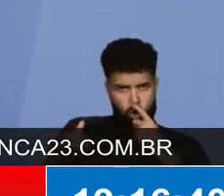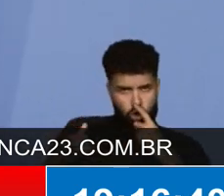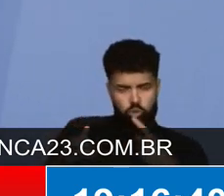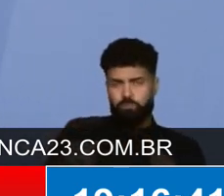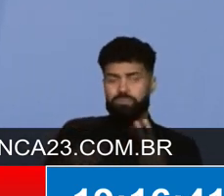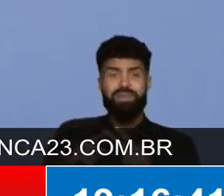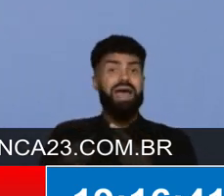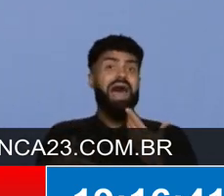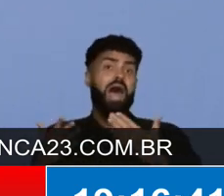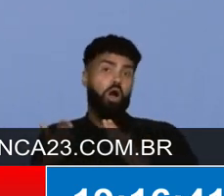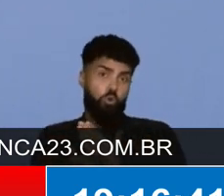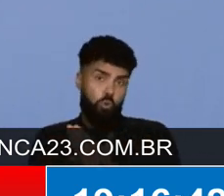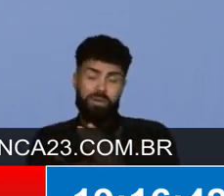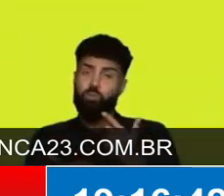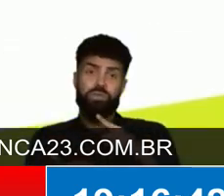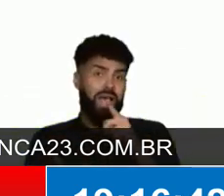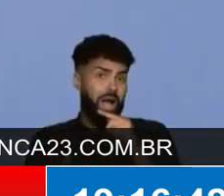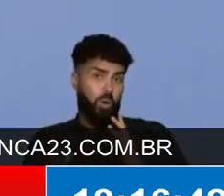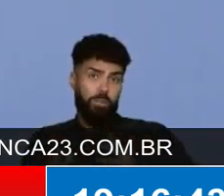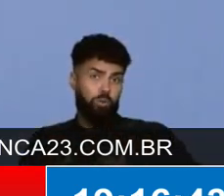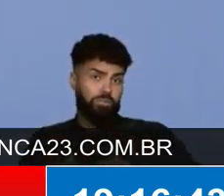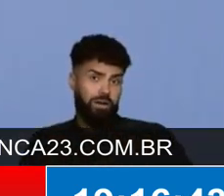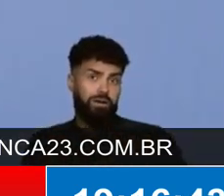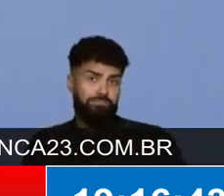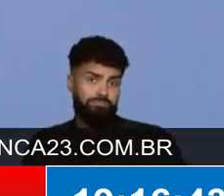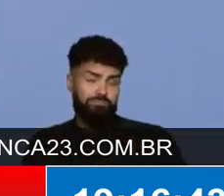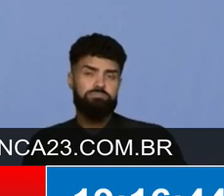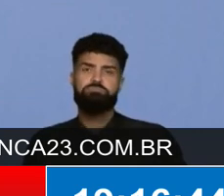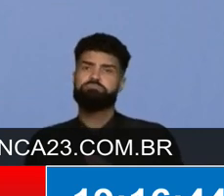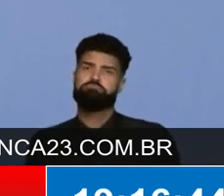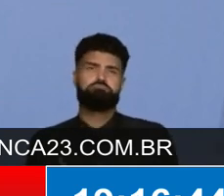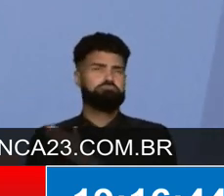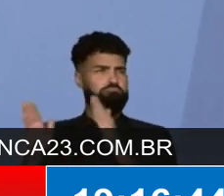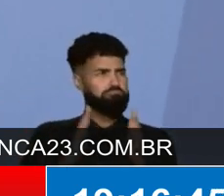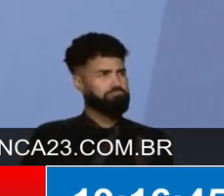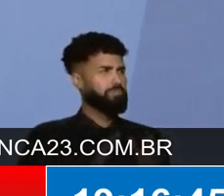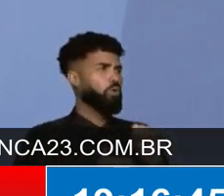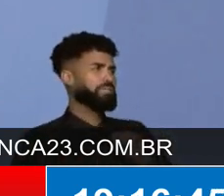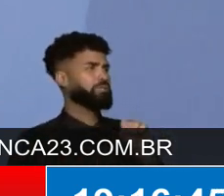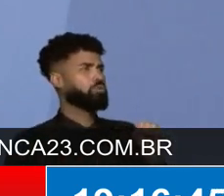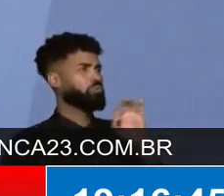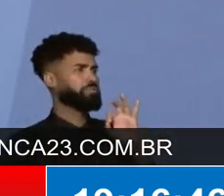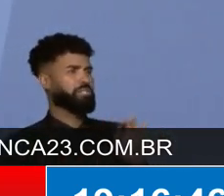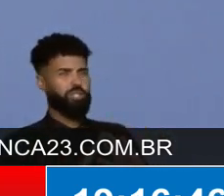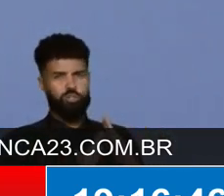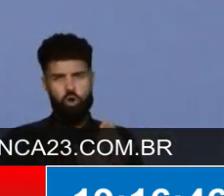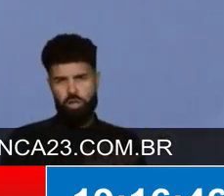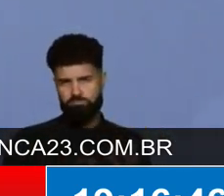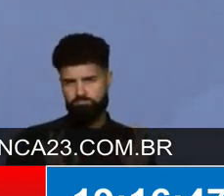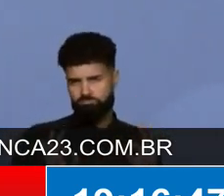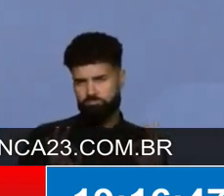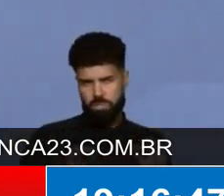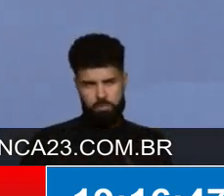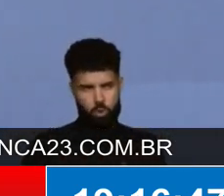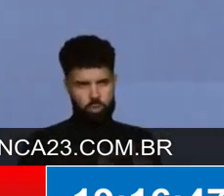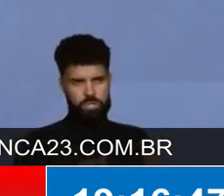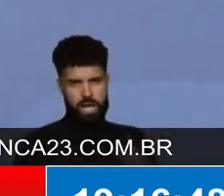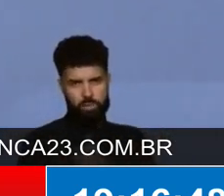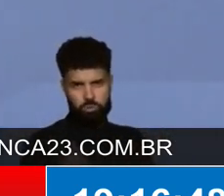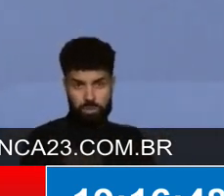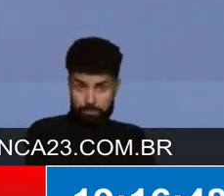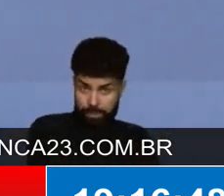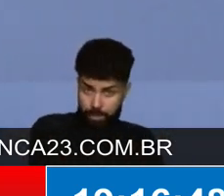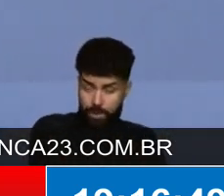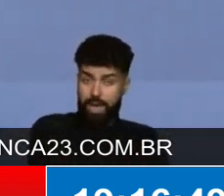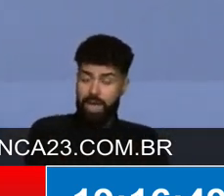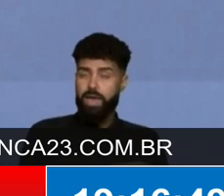sequer acesso à água potável. No outro extremo, em 88% das escolas de maioria branca, estão alunos de